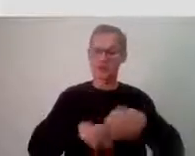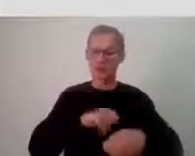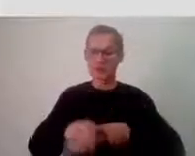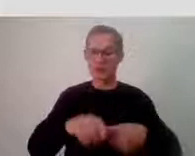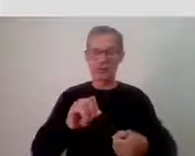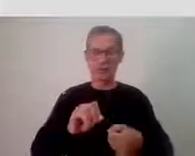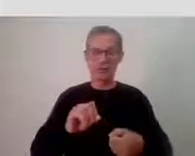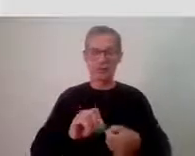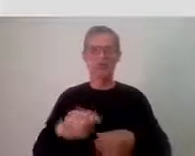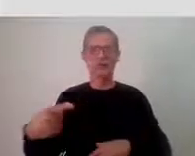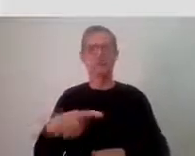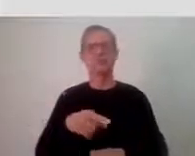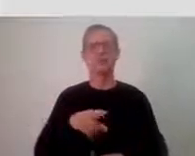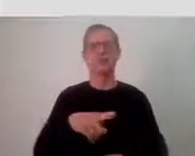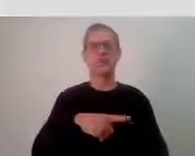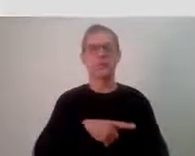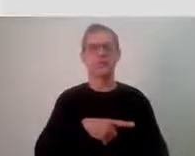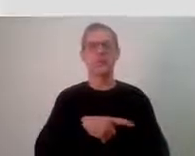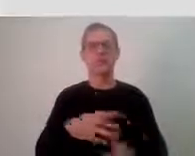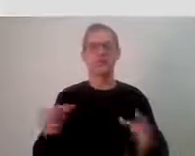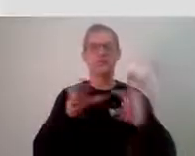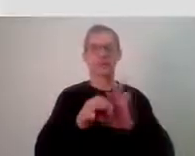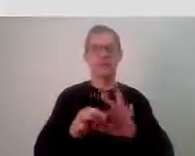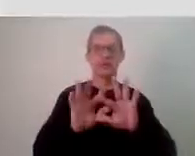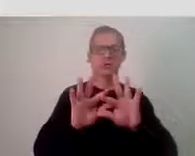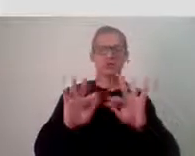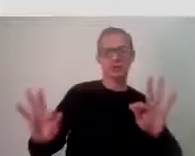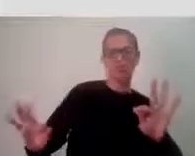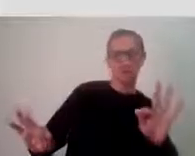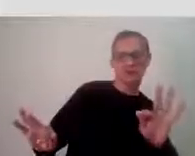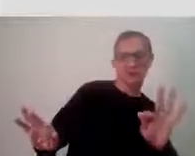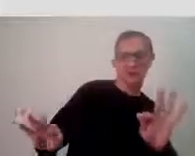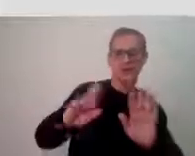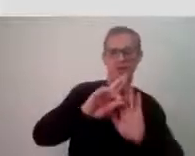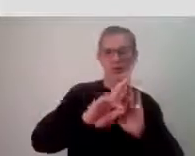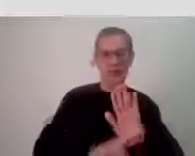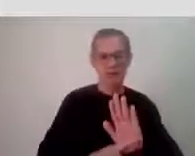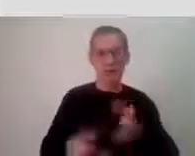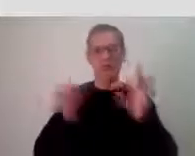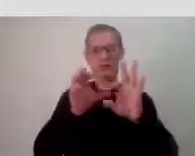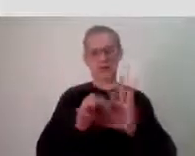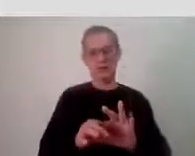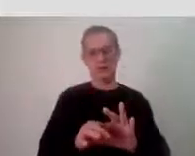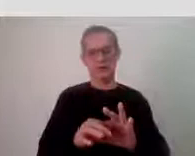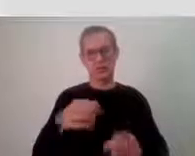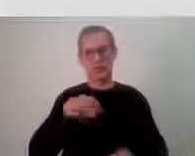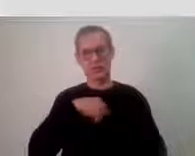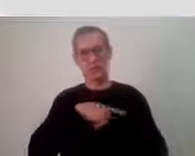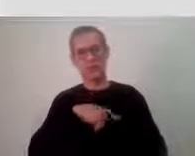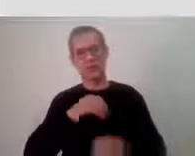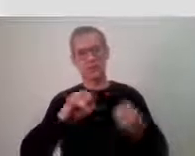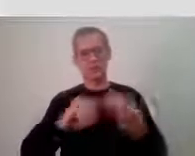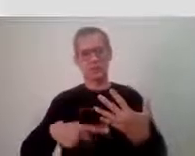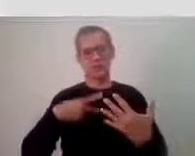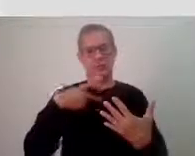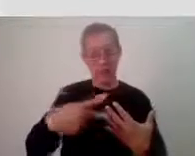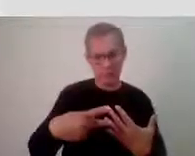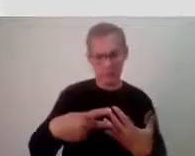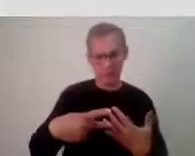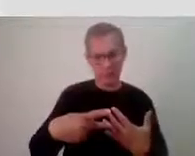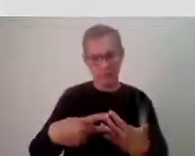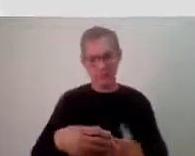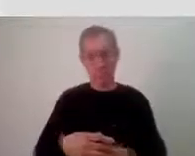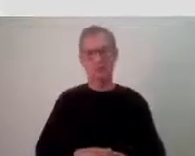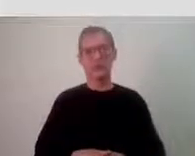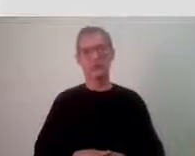as subtrações, você vai ter que integrar essa função. Regrinha de integração. Eu tenho uma potência, somo 1 no